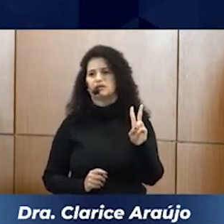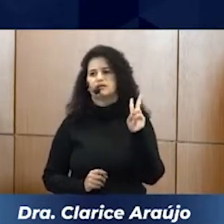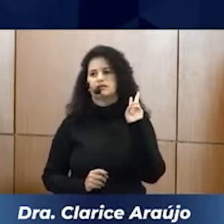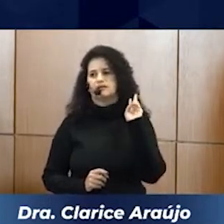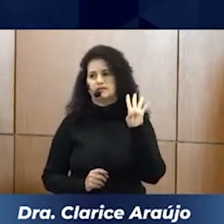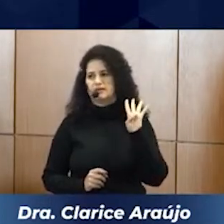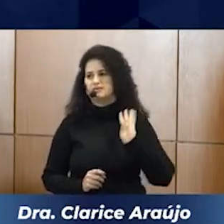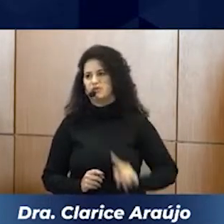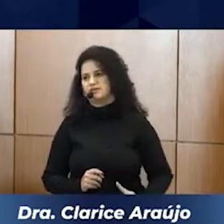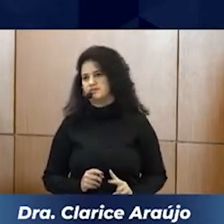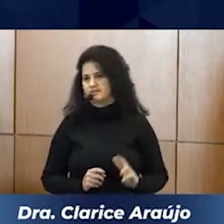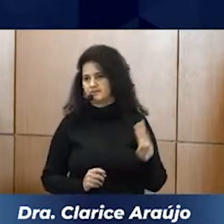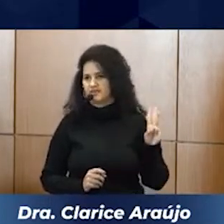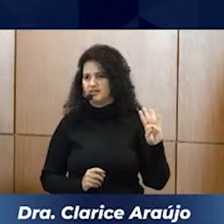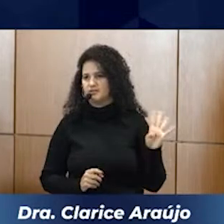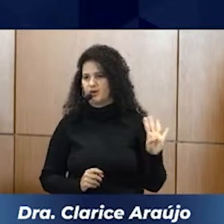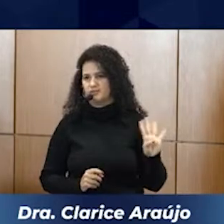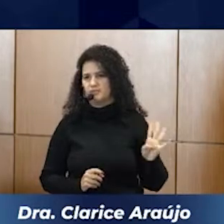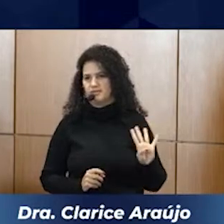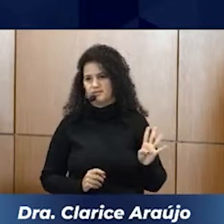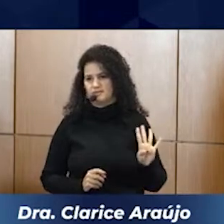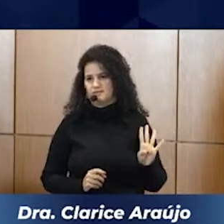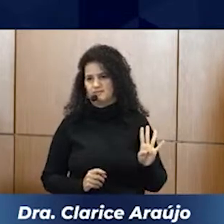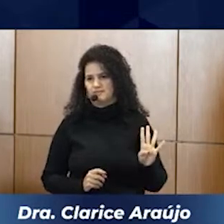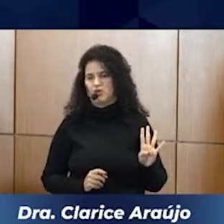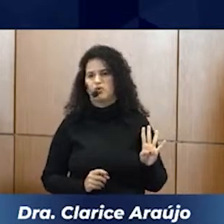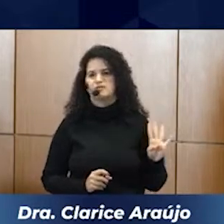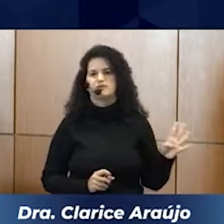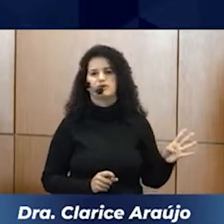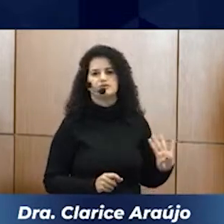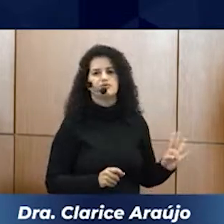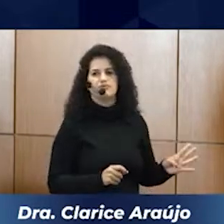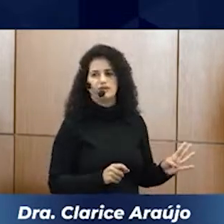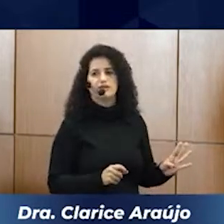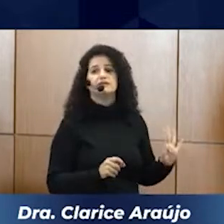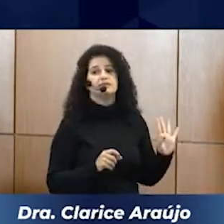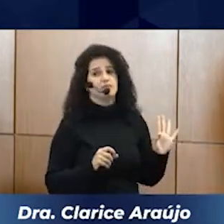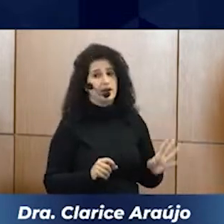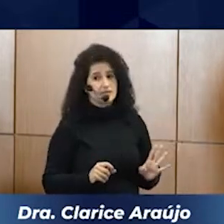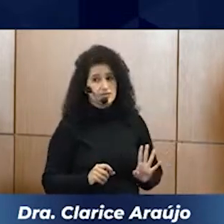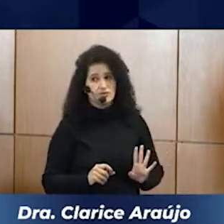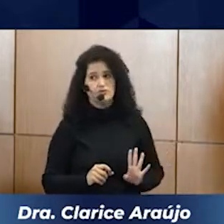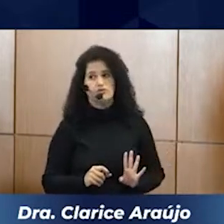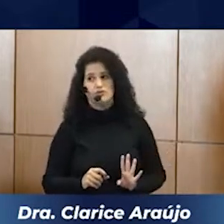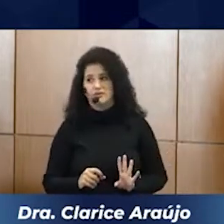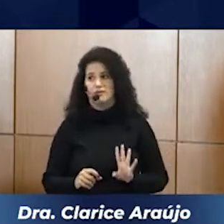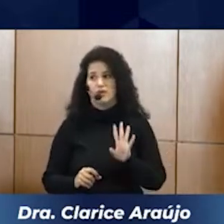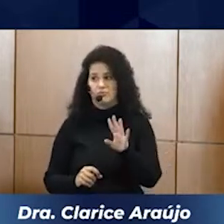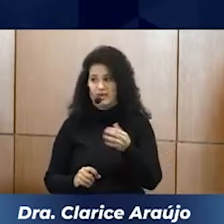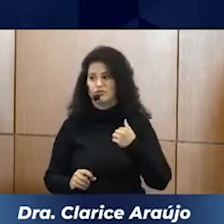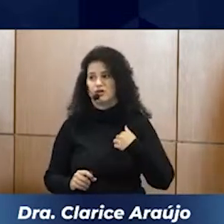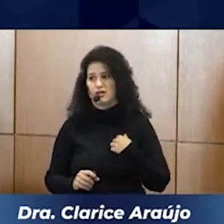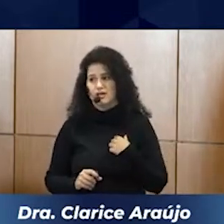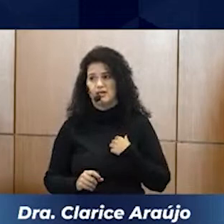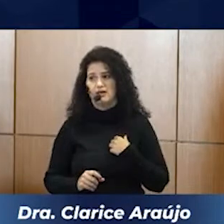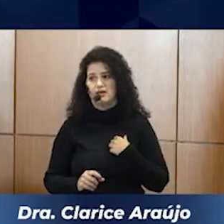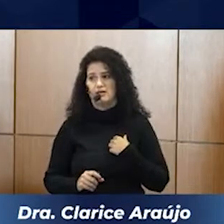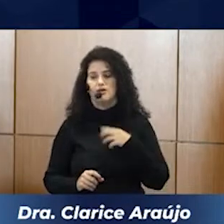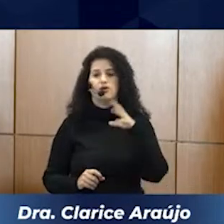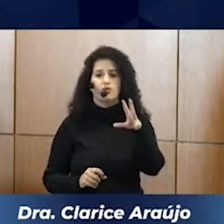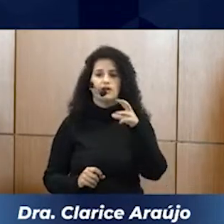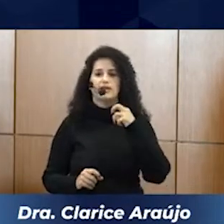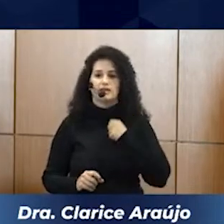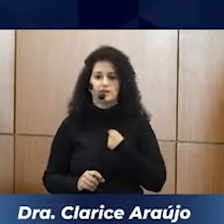semana, 3 meses. 3, 4 meses. Eu consigo resolver, ser mais resolutiva na minha prática